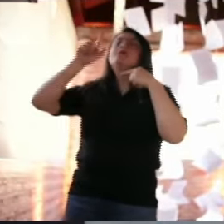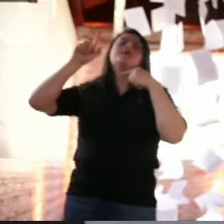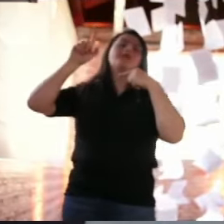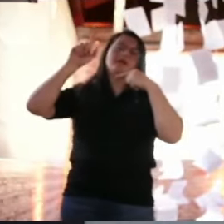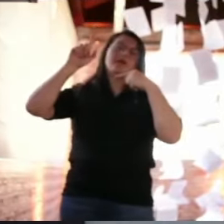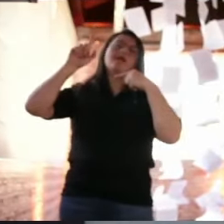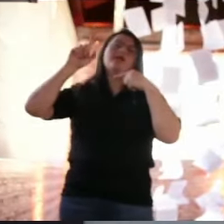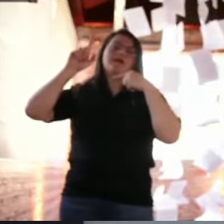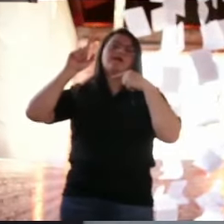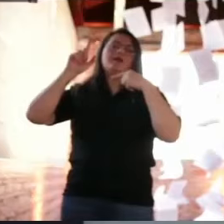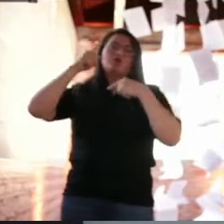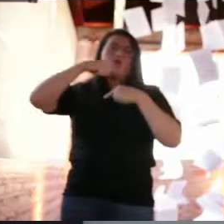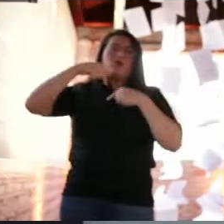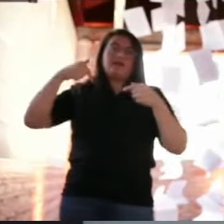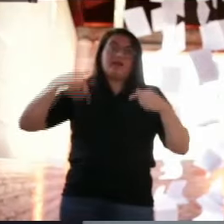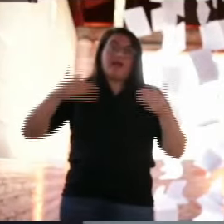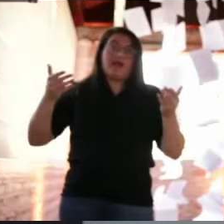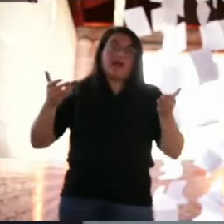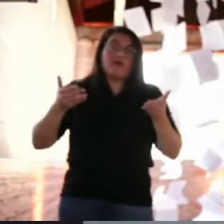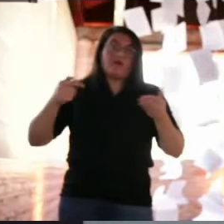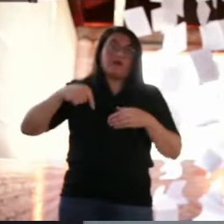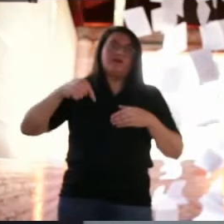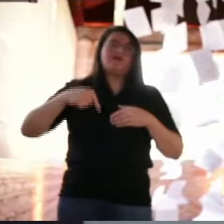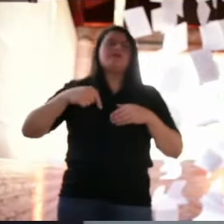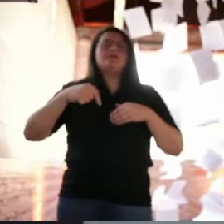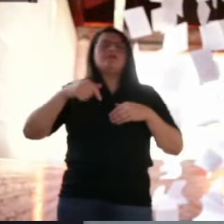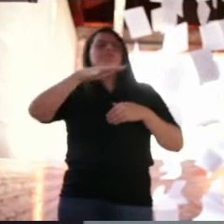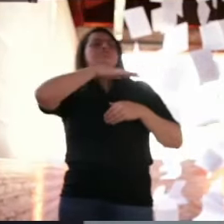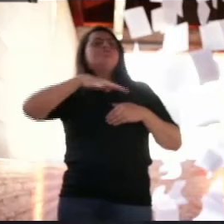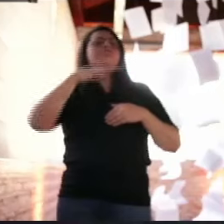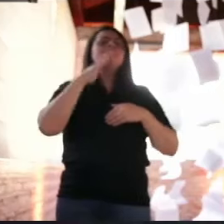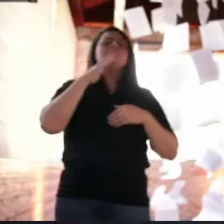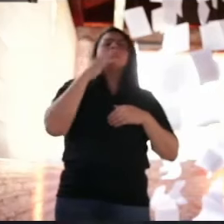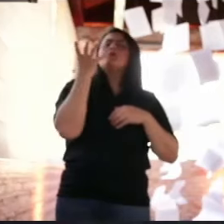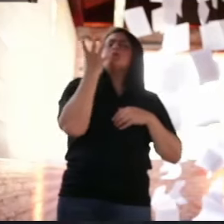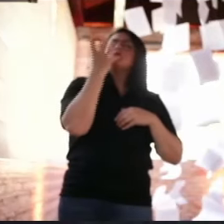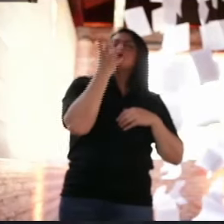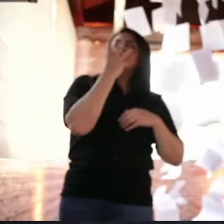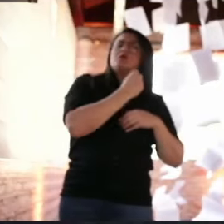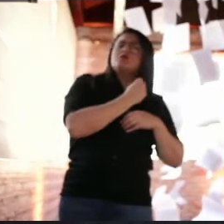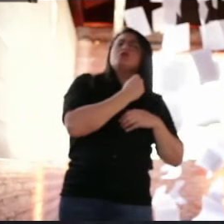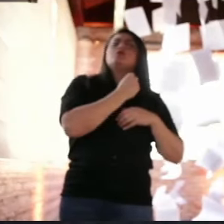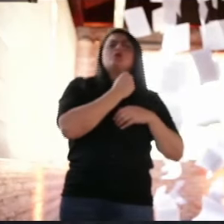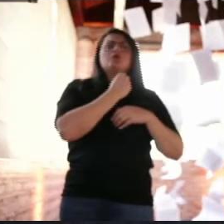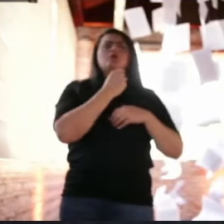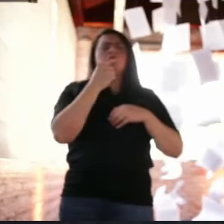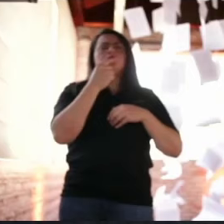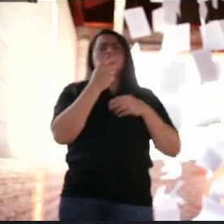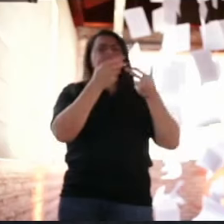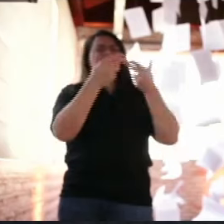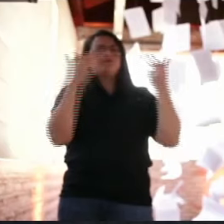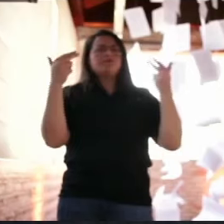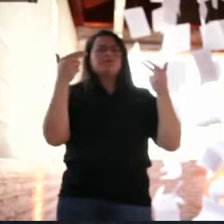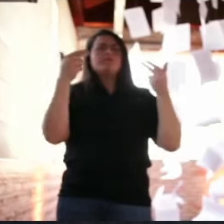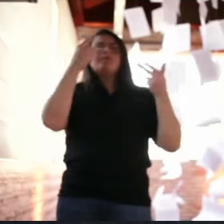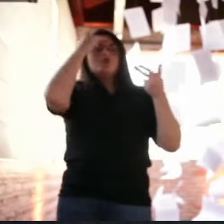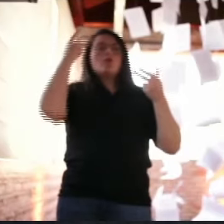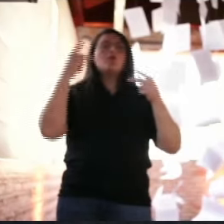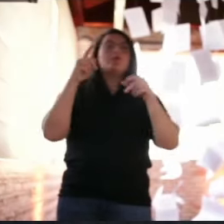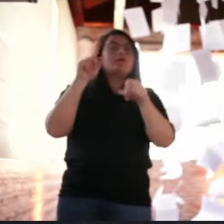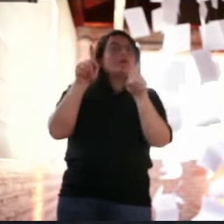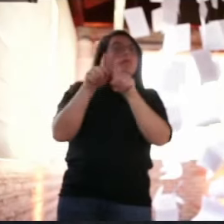aqui né no ambiente tão bacana tão bonito né tão alimentado tão bem